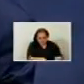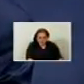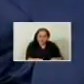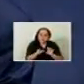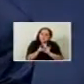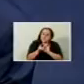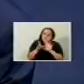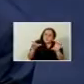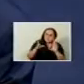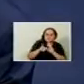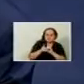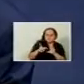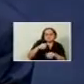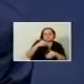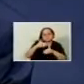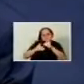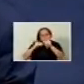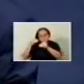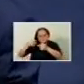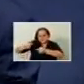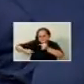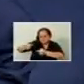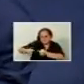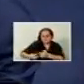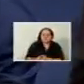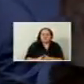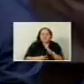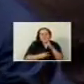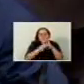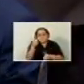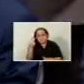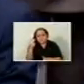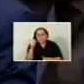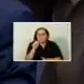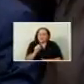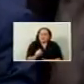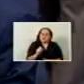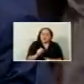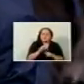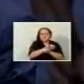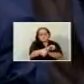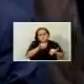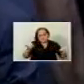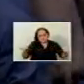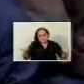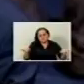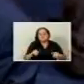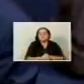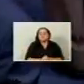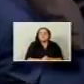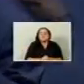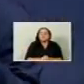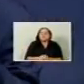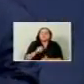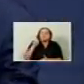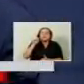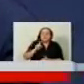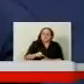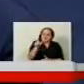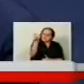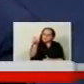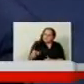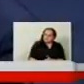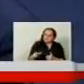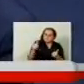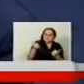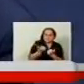que o debate democrático se desenvolva. A segunda questão diz respeito a um comunicado mesmo, que é indicar o nosso vice